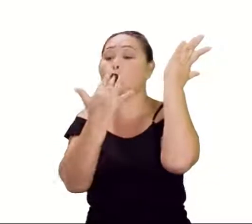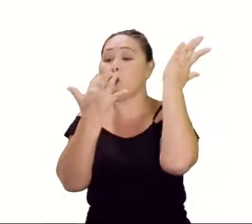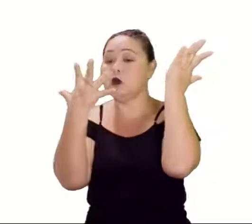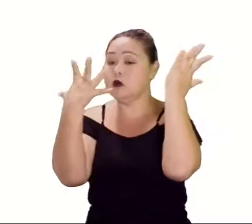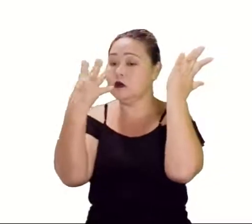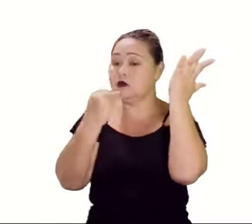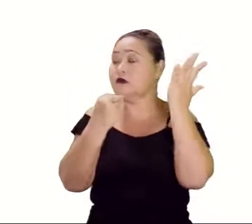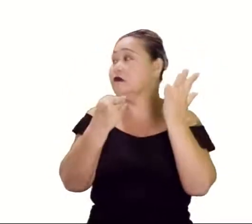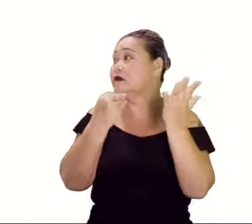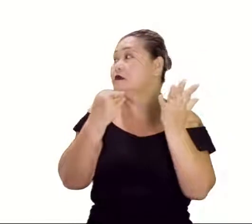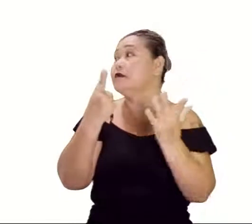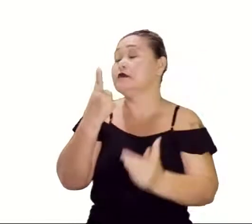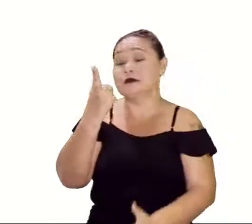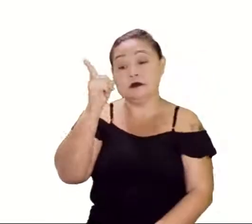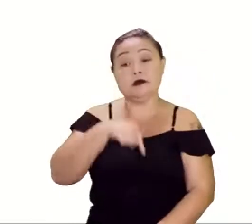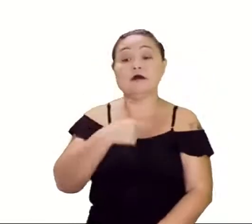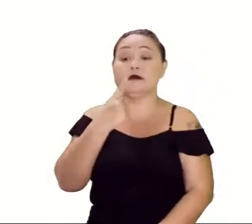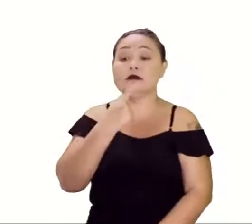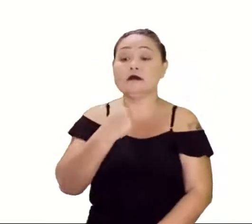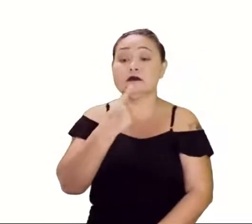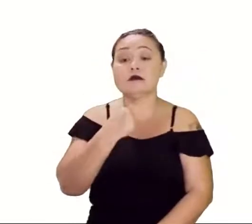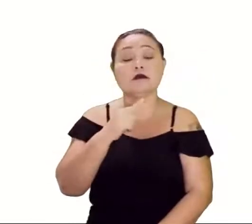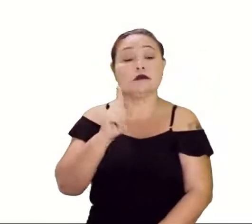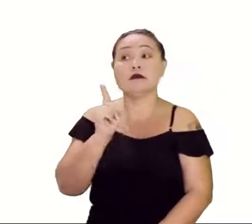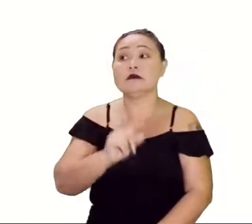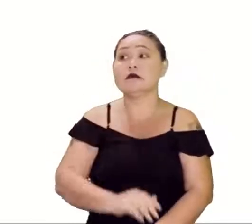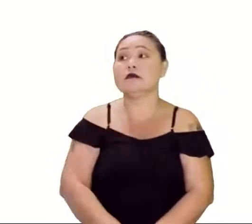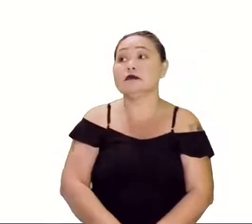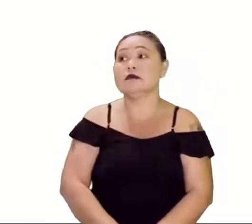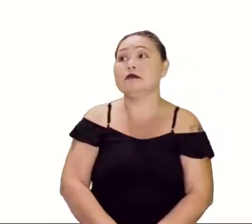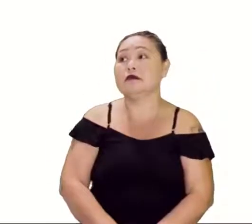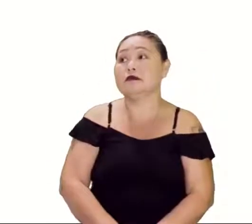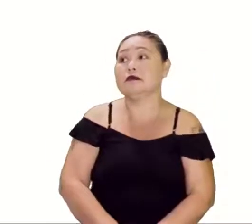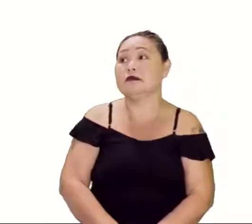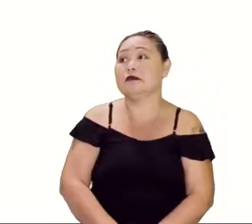bonita. Avermelhada, né? Bem vermelho. Uhum.